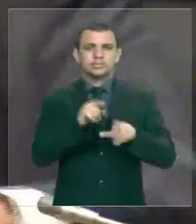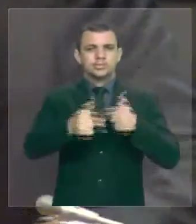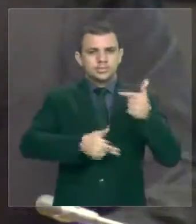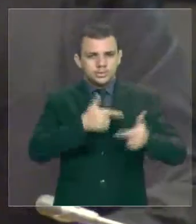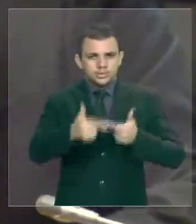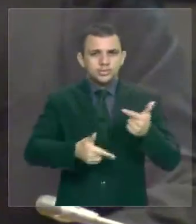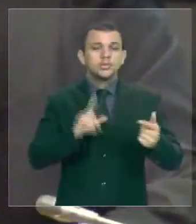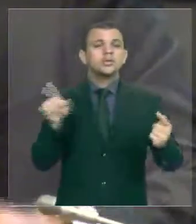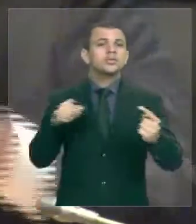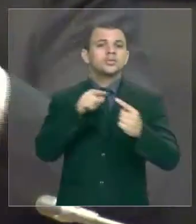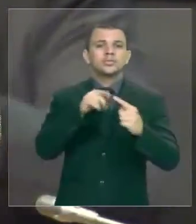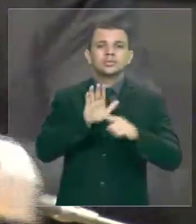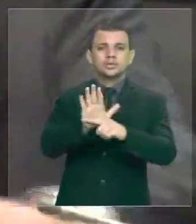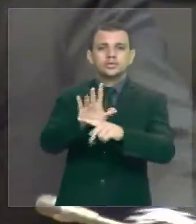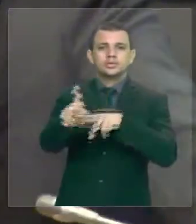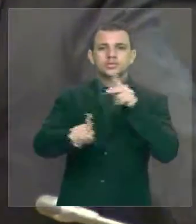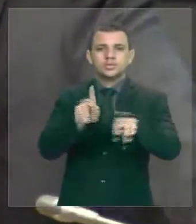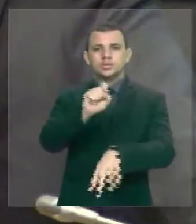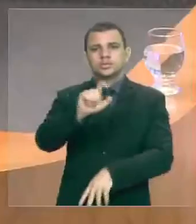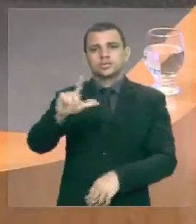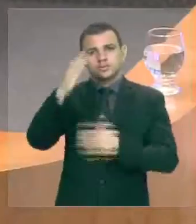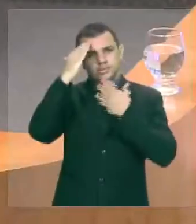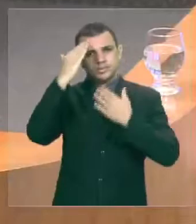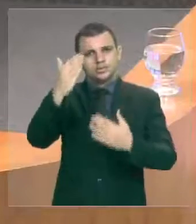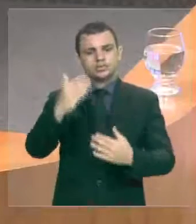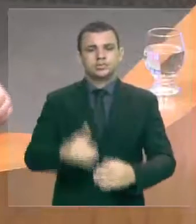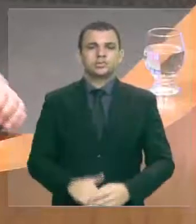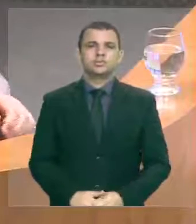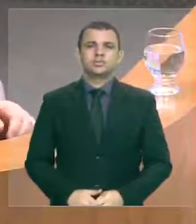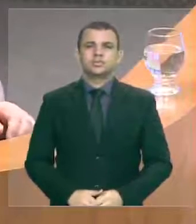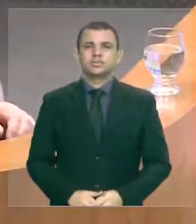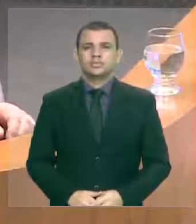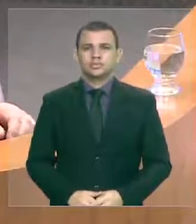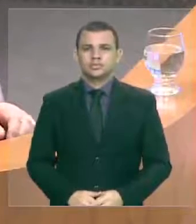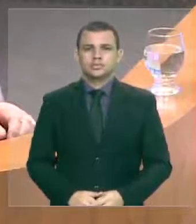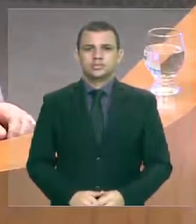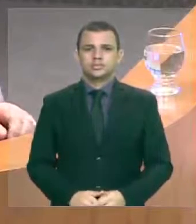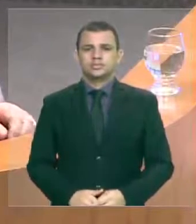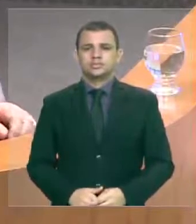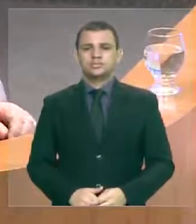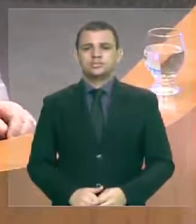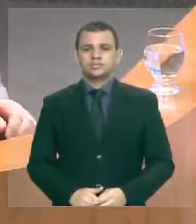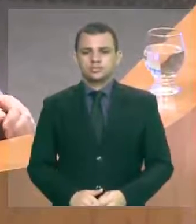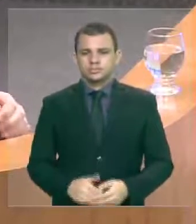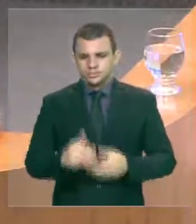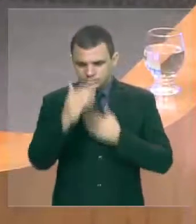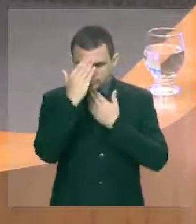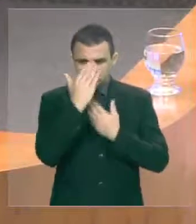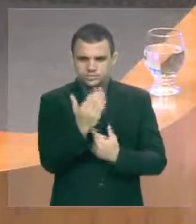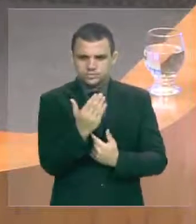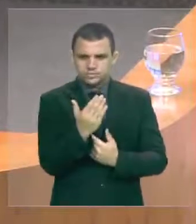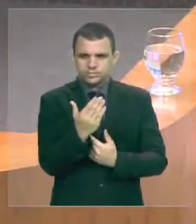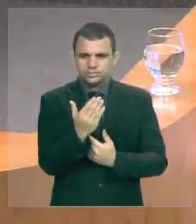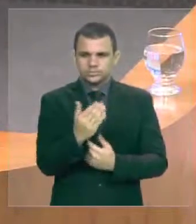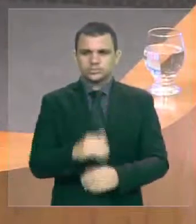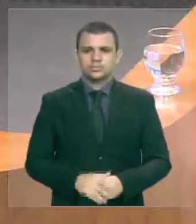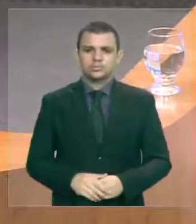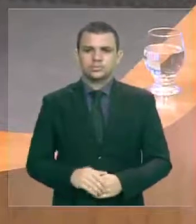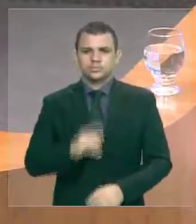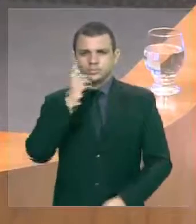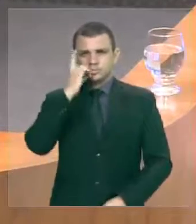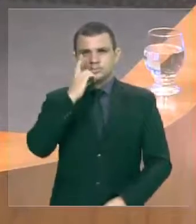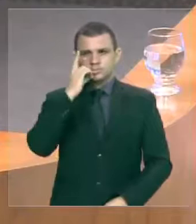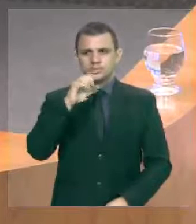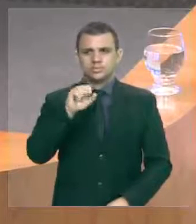nossa população de São Luís. Muito obrigado, deputado. Muito obrigado, nobre deputado